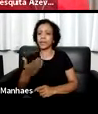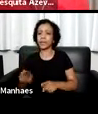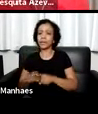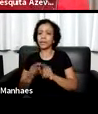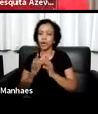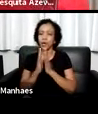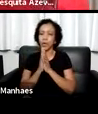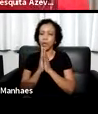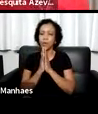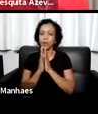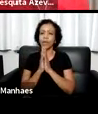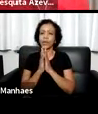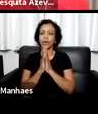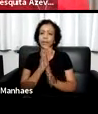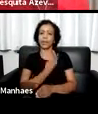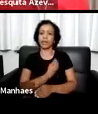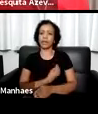Zaira.